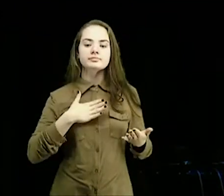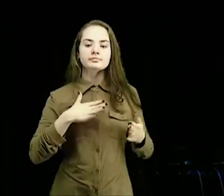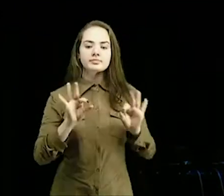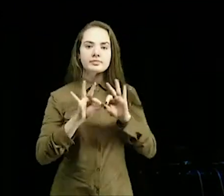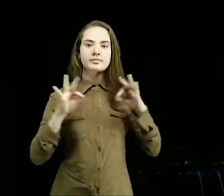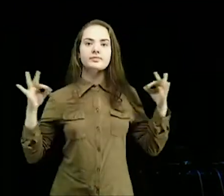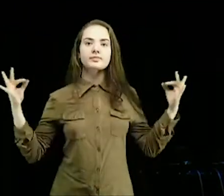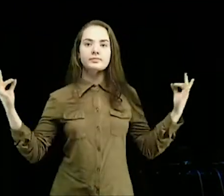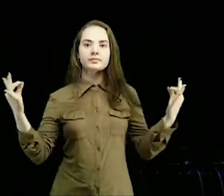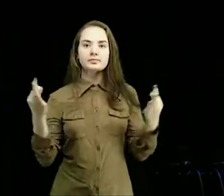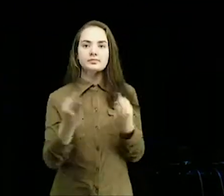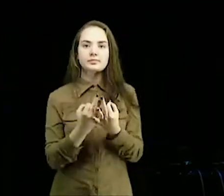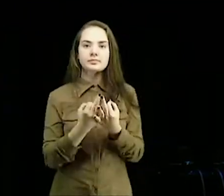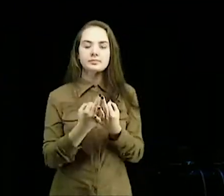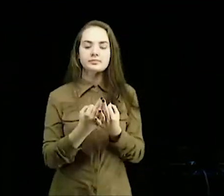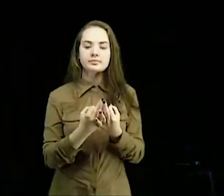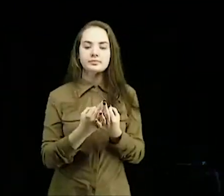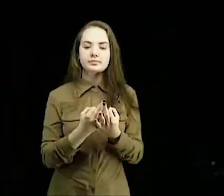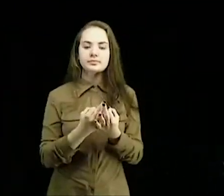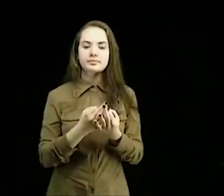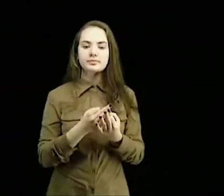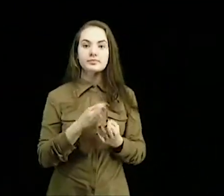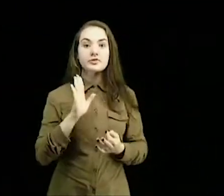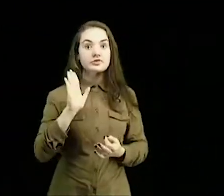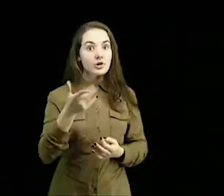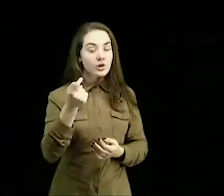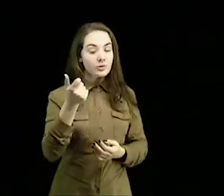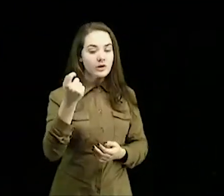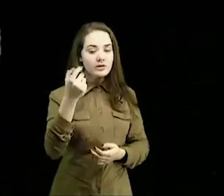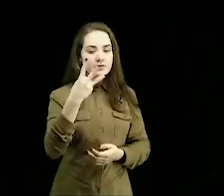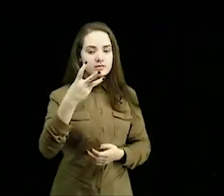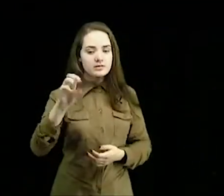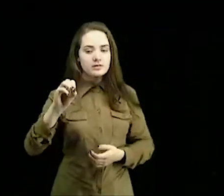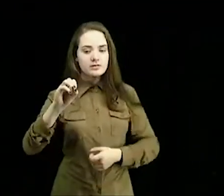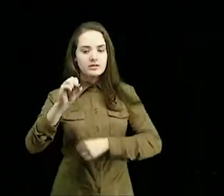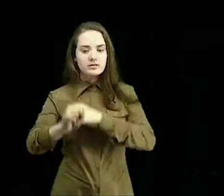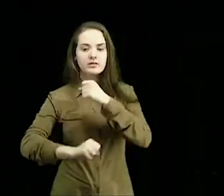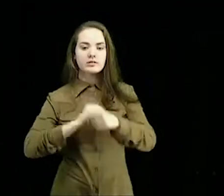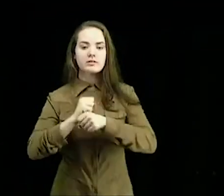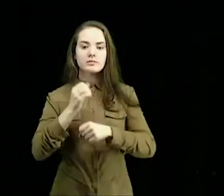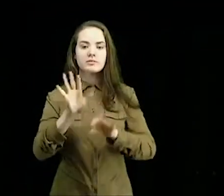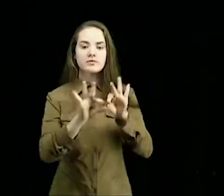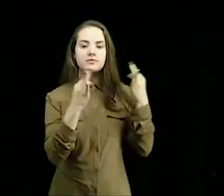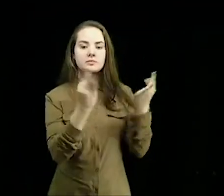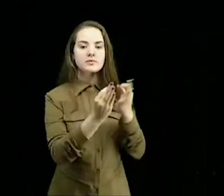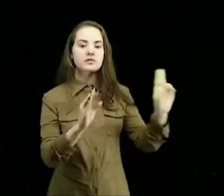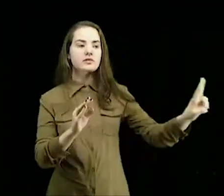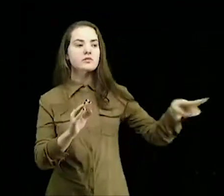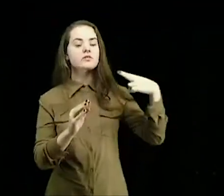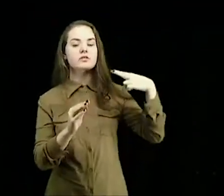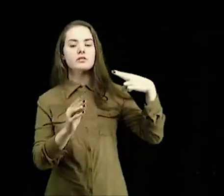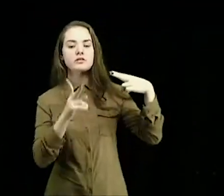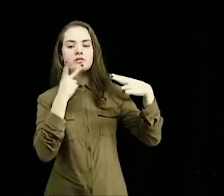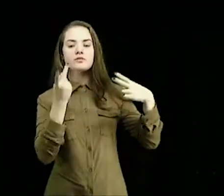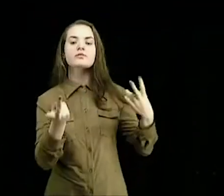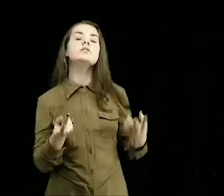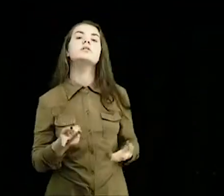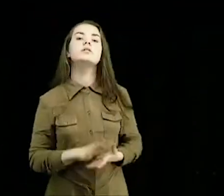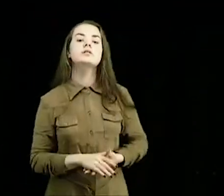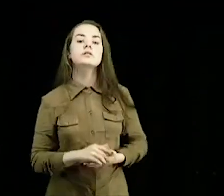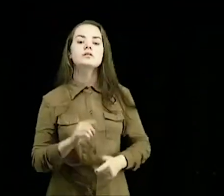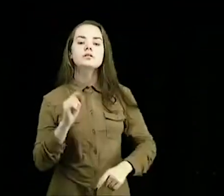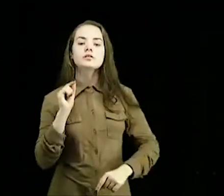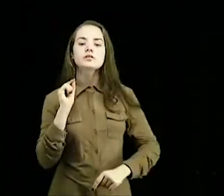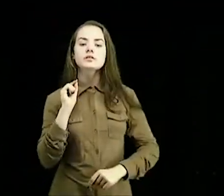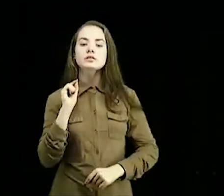tempo, já vai fazer quase 30 anos, a minha família olha para mim e vê quem foi da nossa família